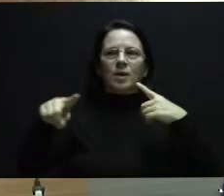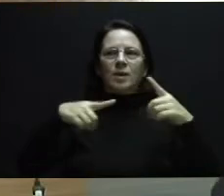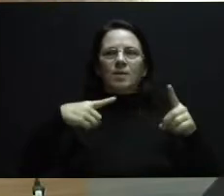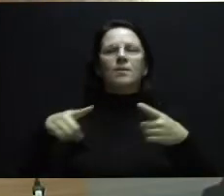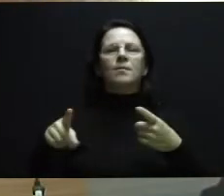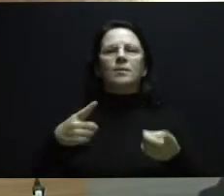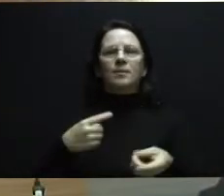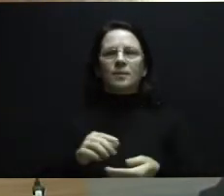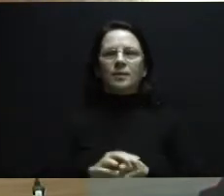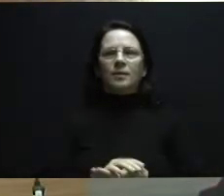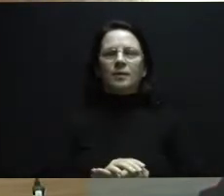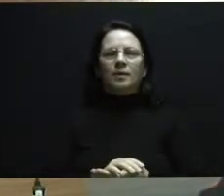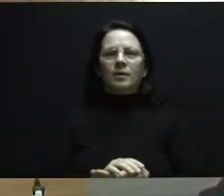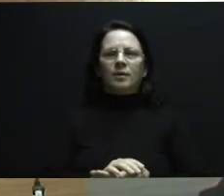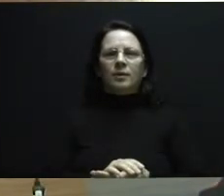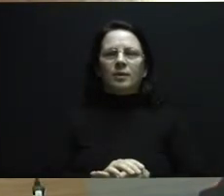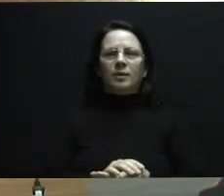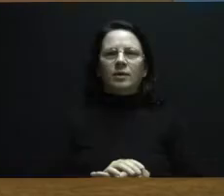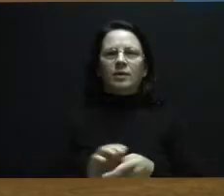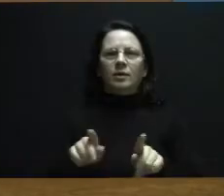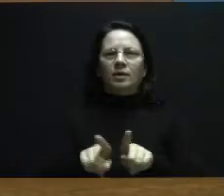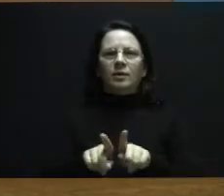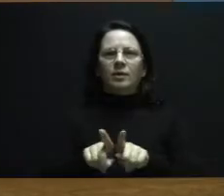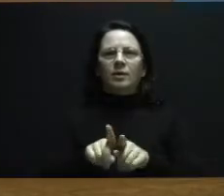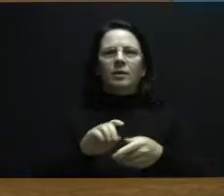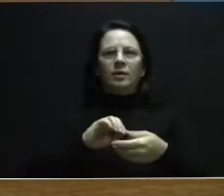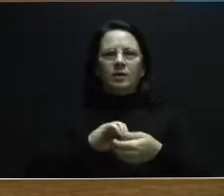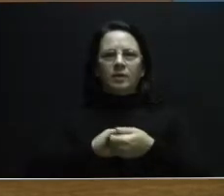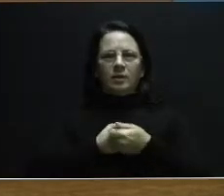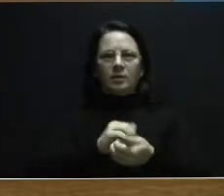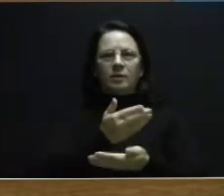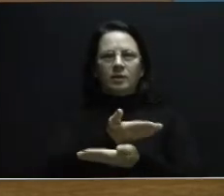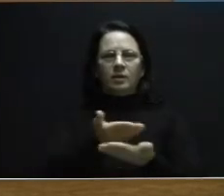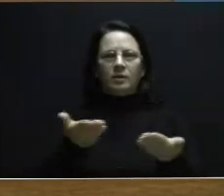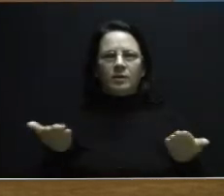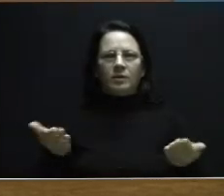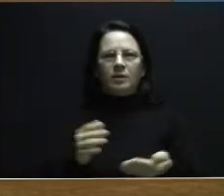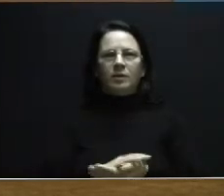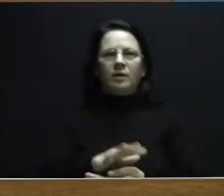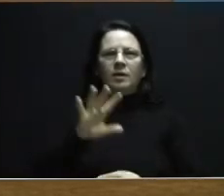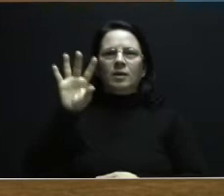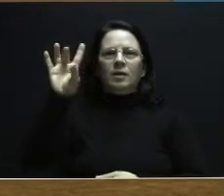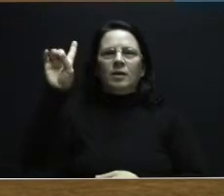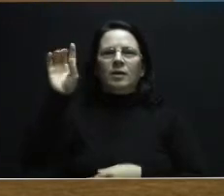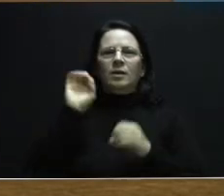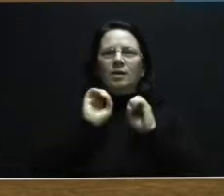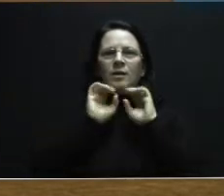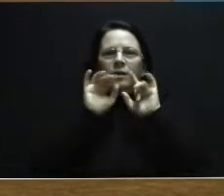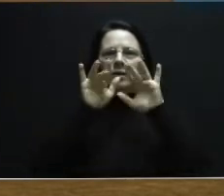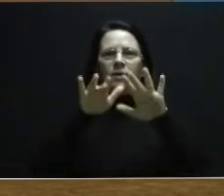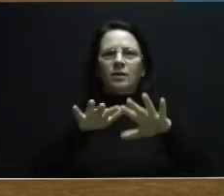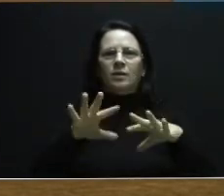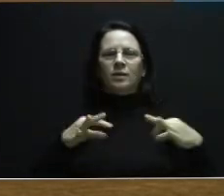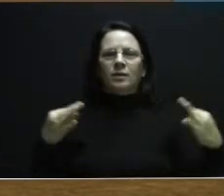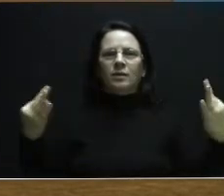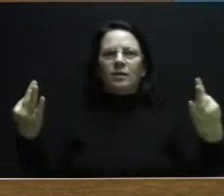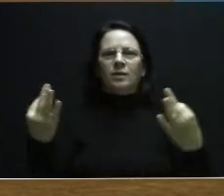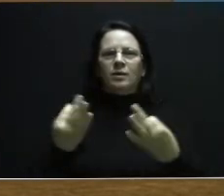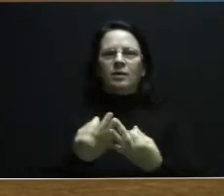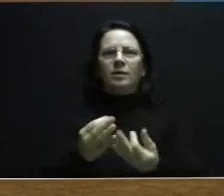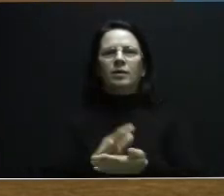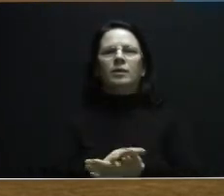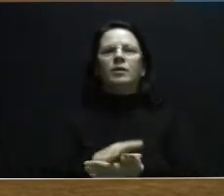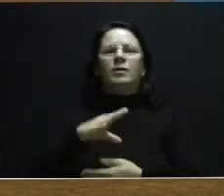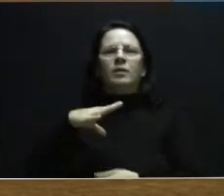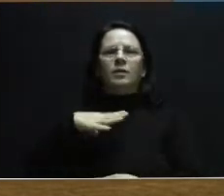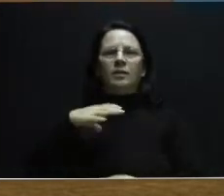Então, cumprimentando a todos, para encerrar e sendo breve, que Deus abençoe a todas as famílias presentes, a família